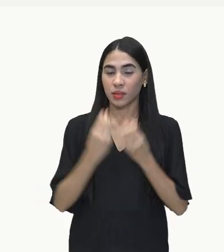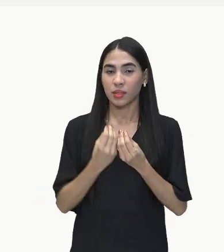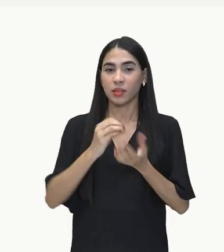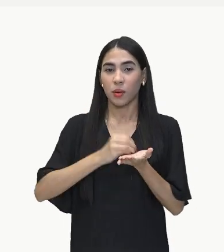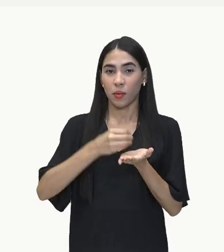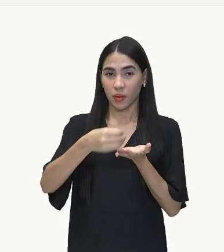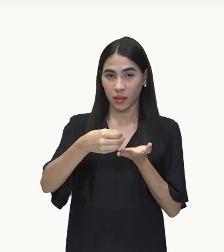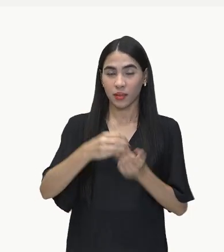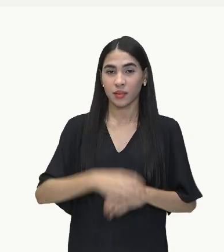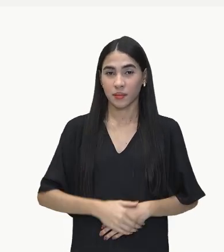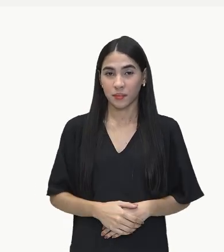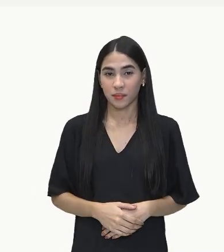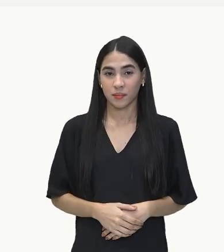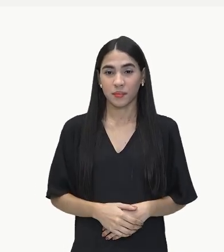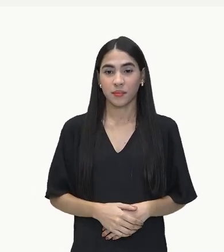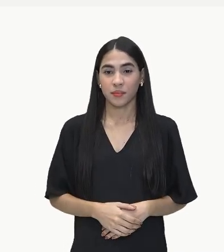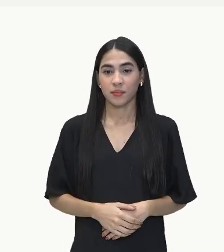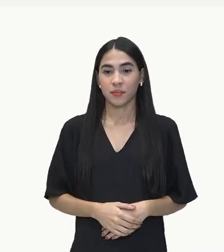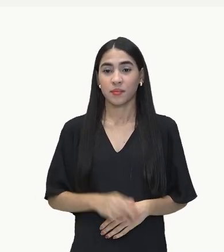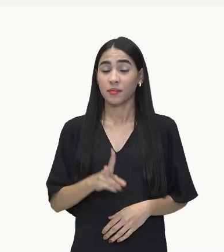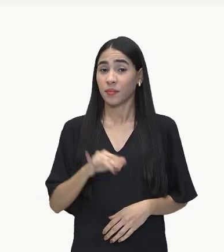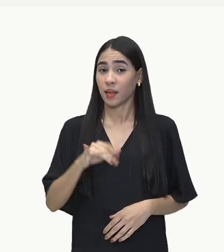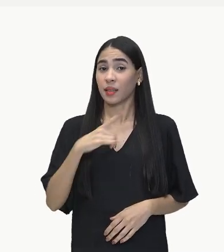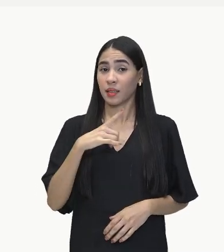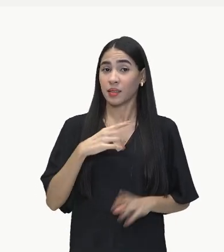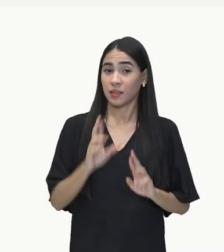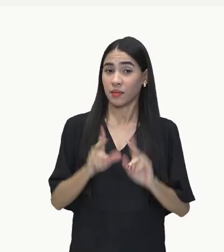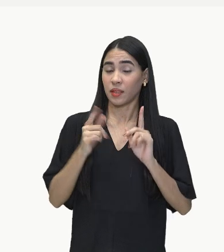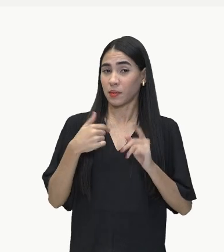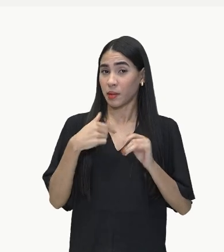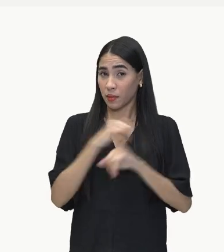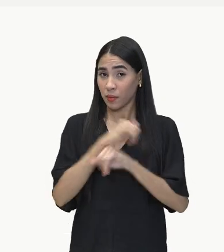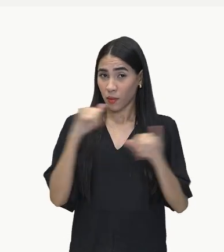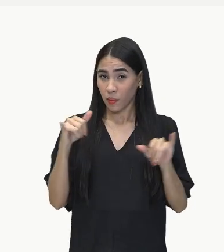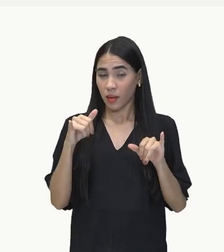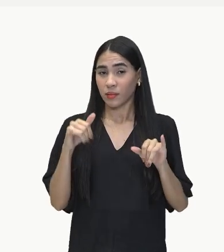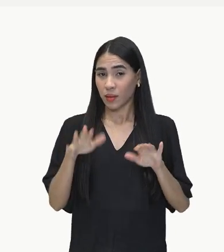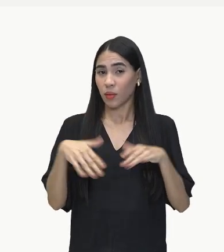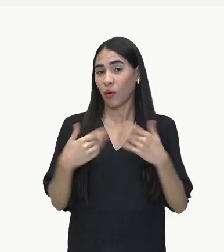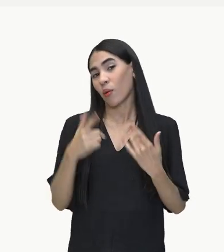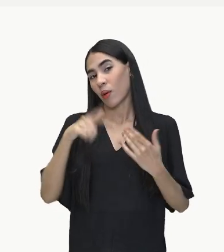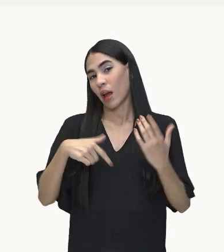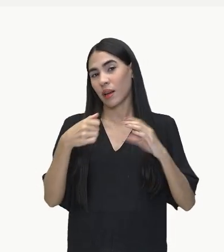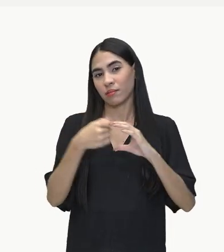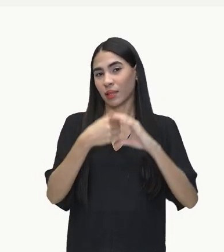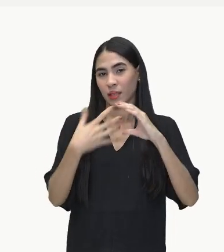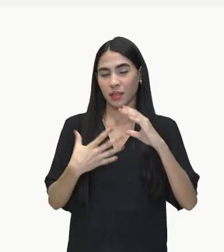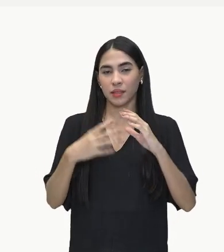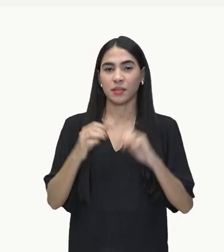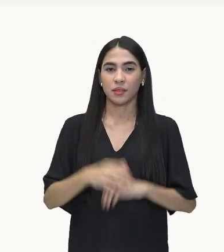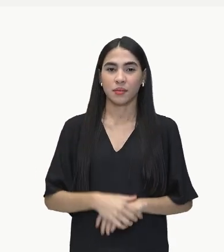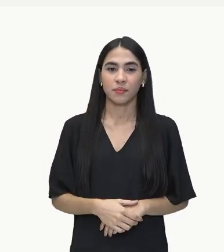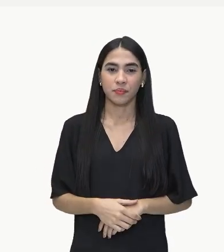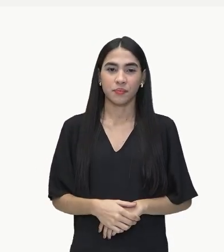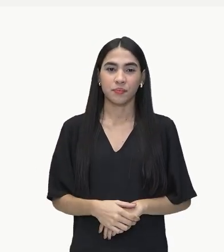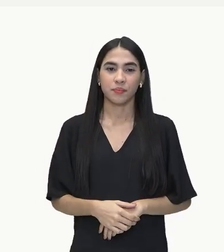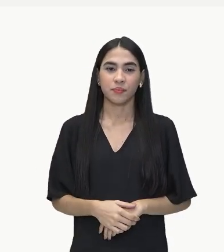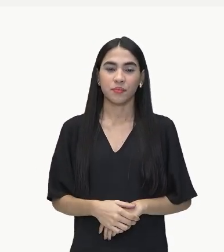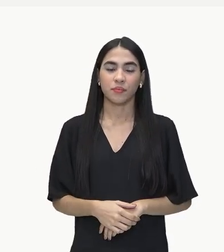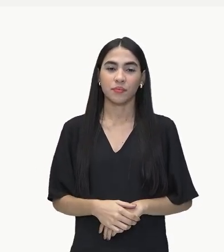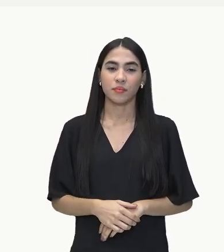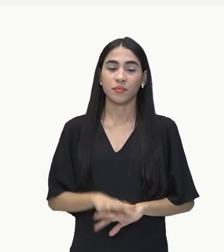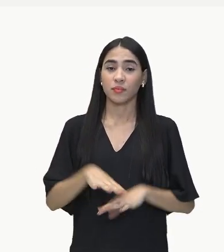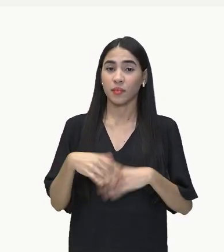orgânico, tá bom? A gente vai ter uma diferença, mas aí eu vou dizer para vocês qual é essa diferença aí. Então,